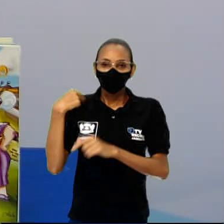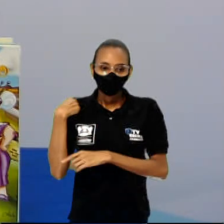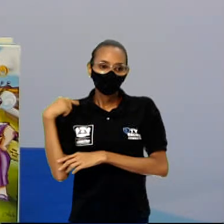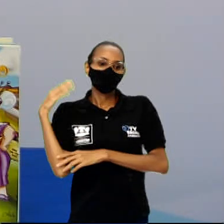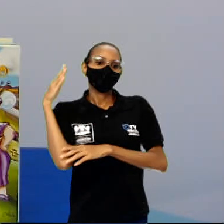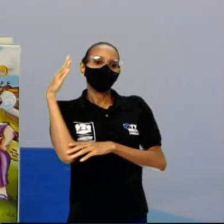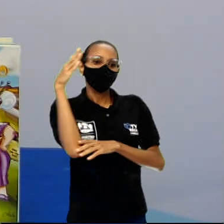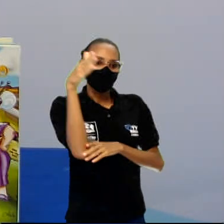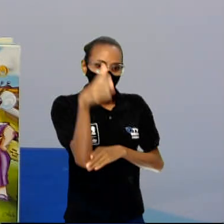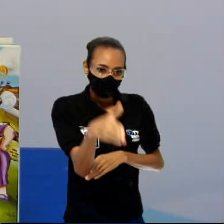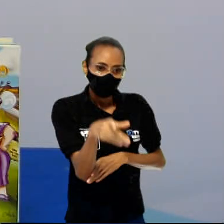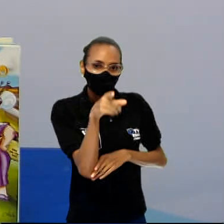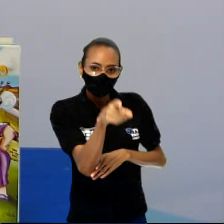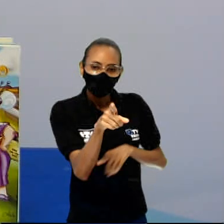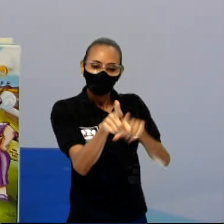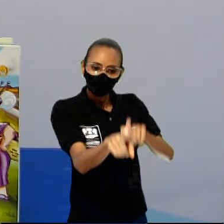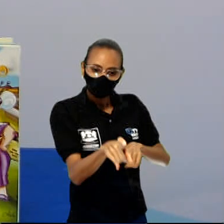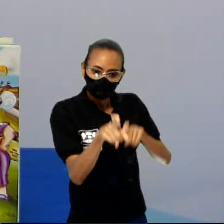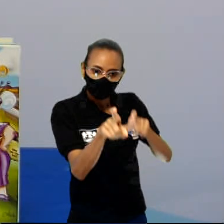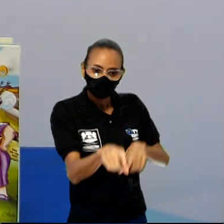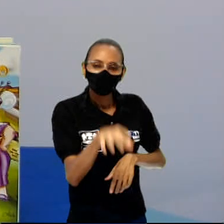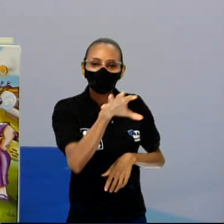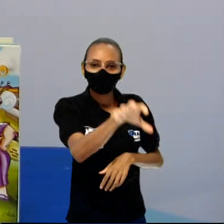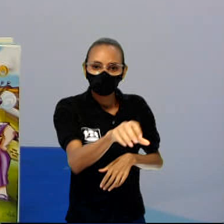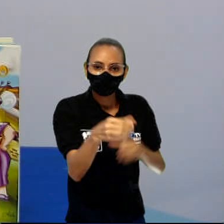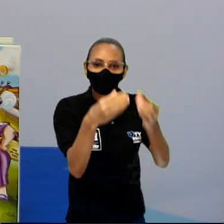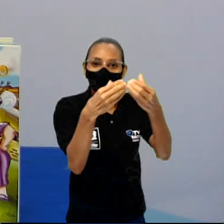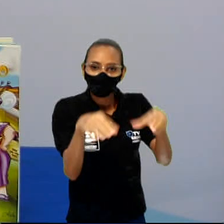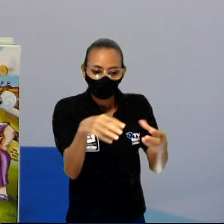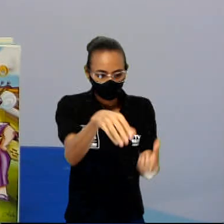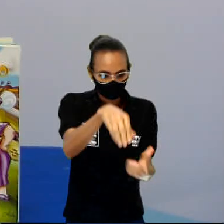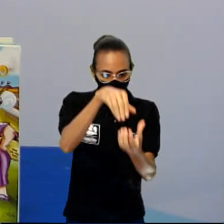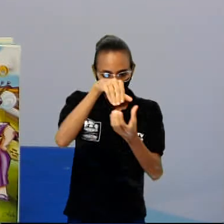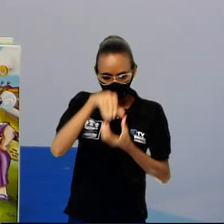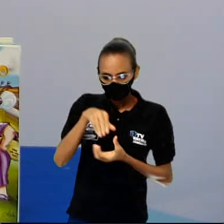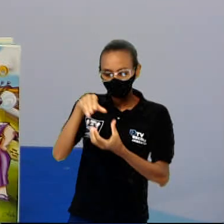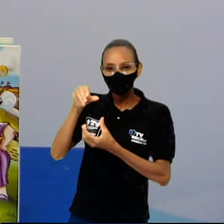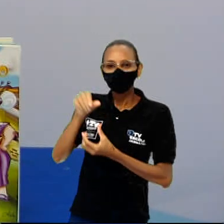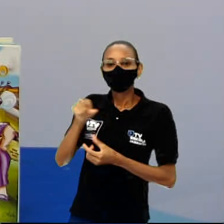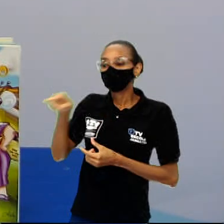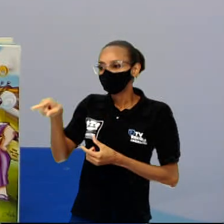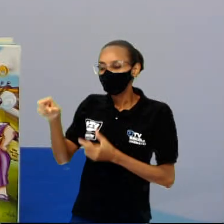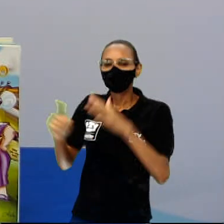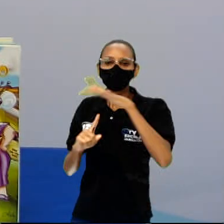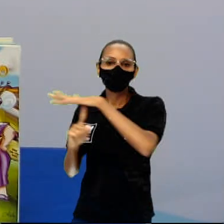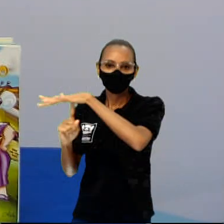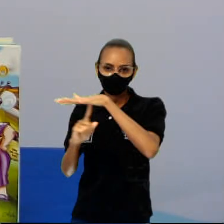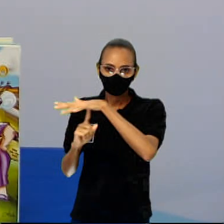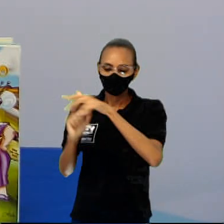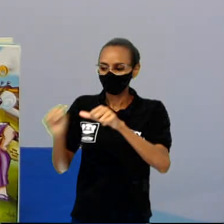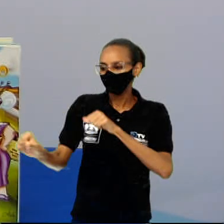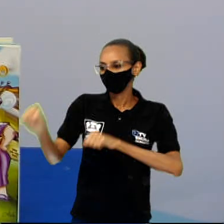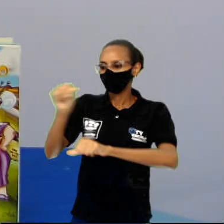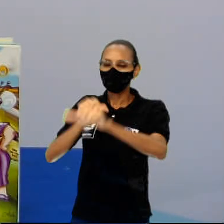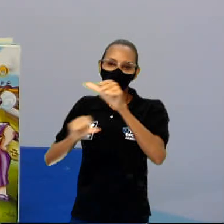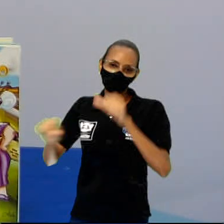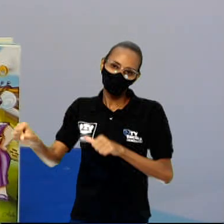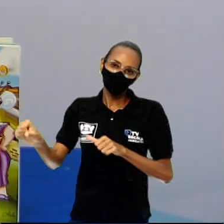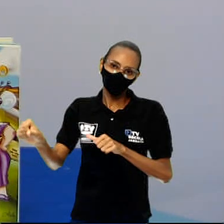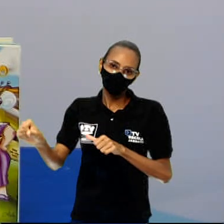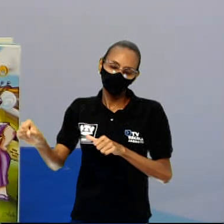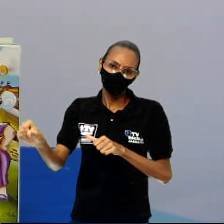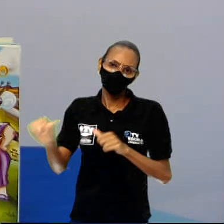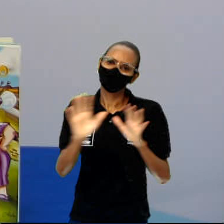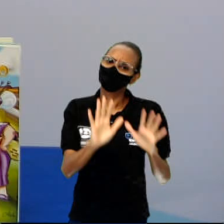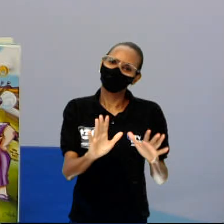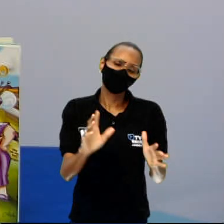pegar uns ovos ali e posso ir na feira trocar. Olha o plano dele. Imagine se isso ia dar certo. Claro que